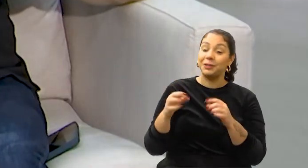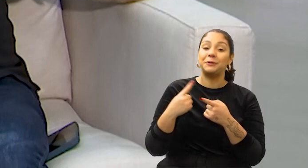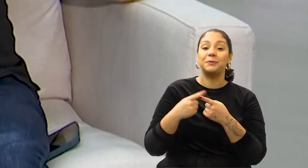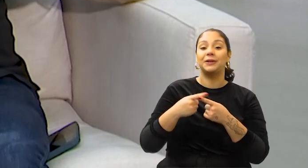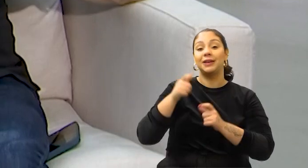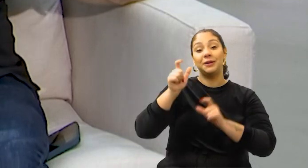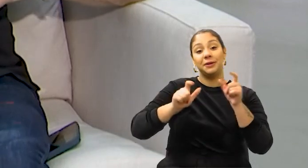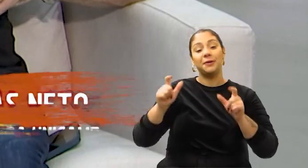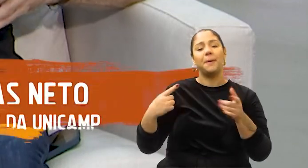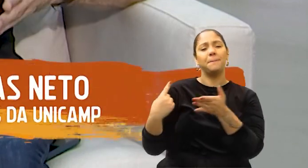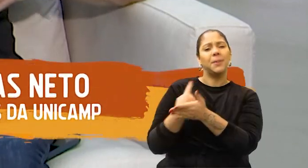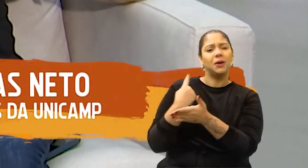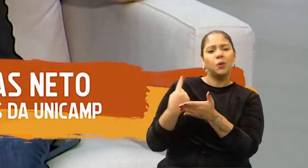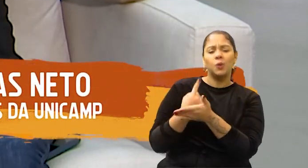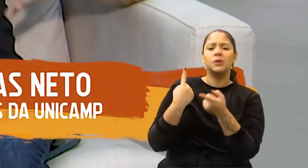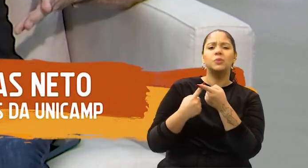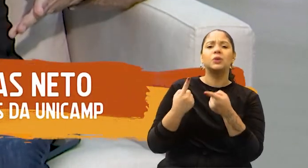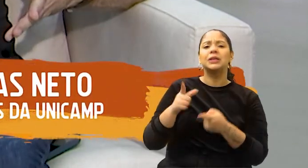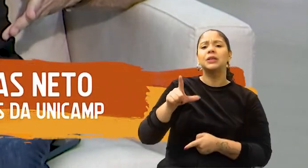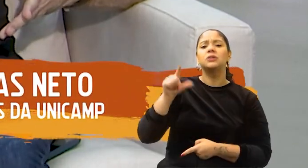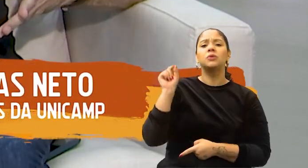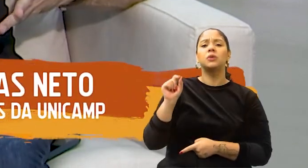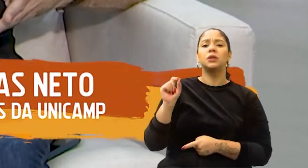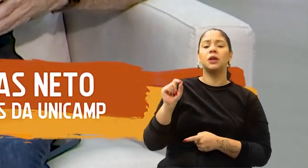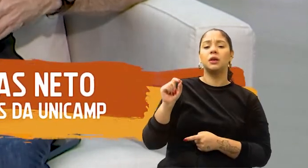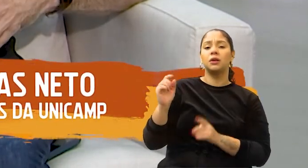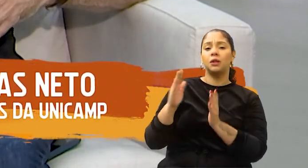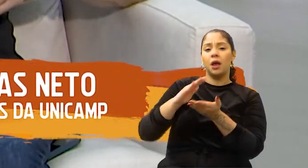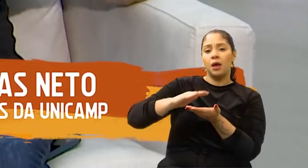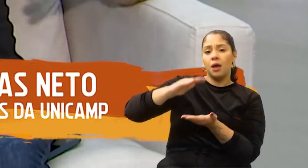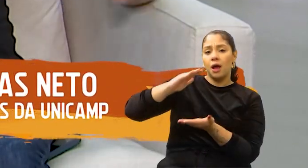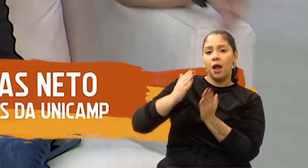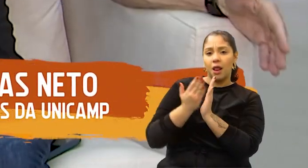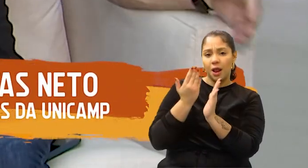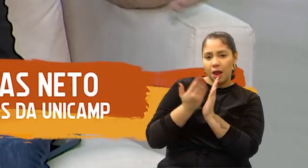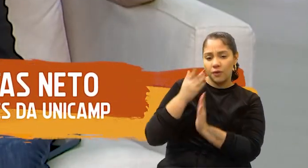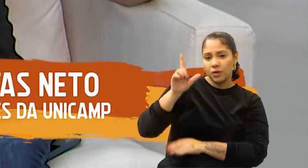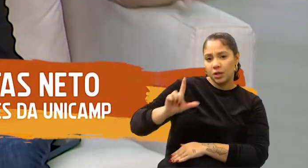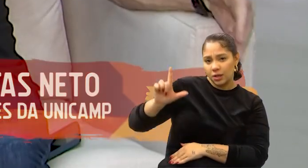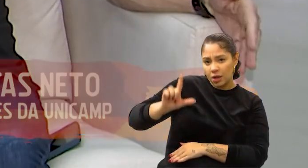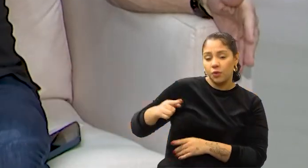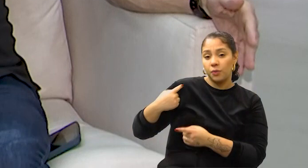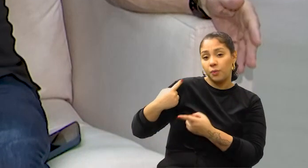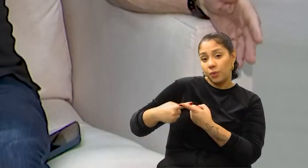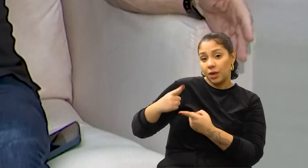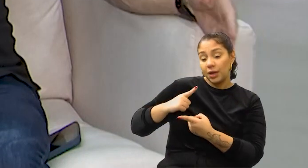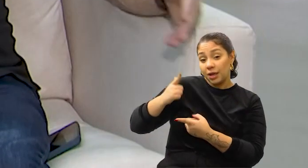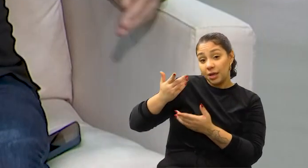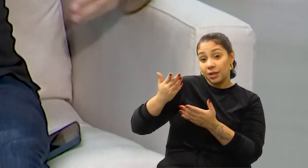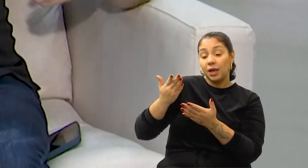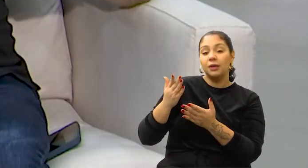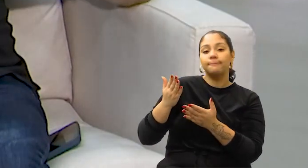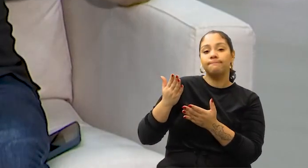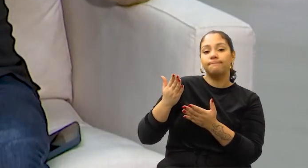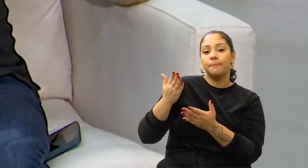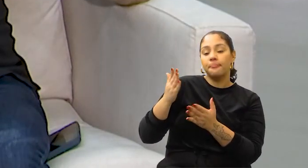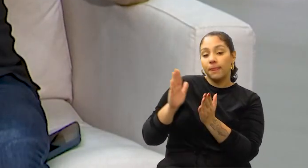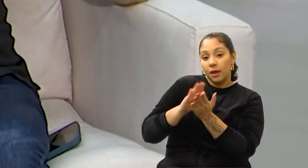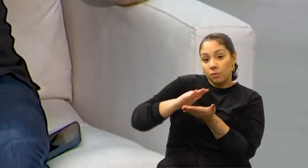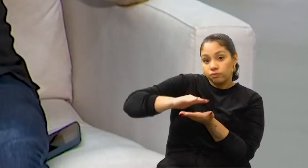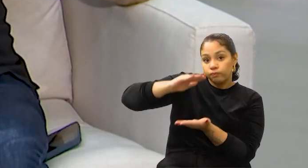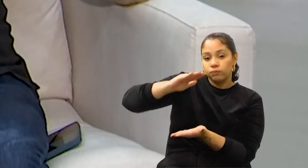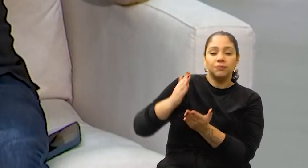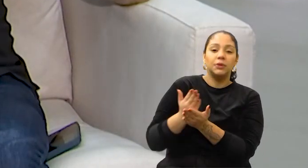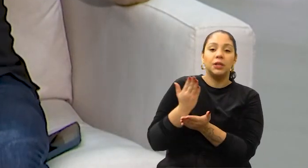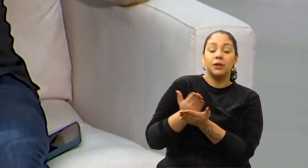muitas pessoas nos perguntam porque escolher obras literárias e nós temos as obras literárias exatamente para que os alunos